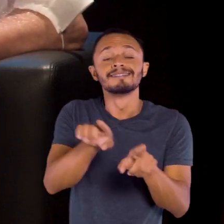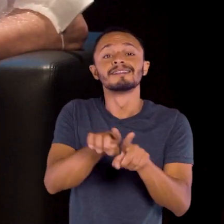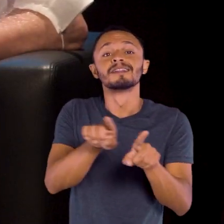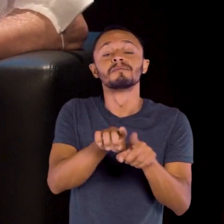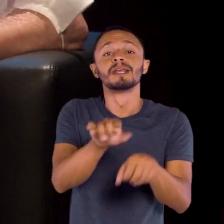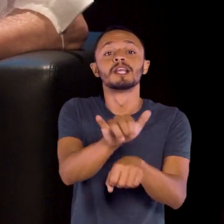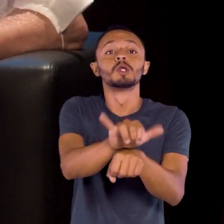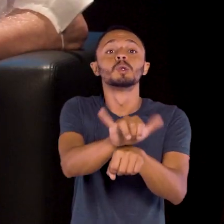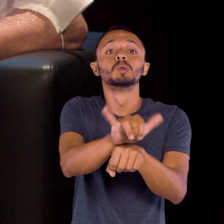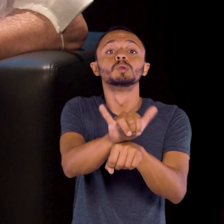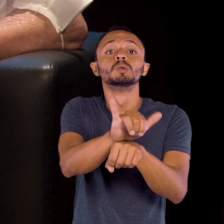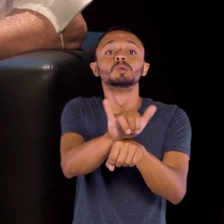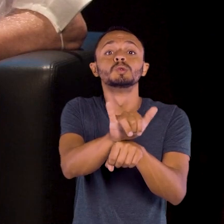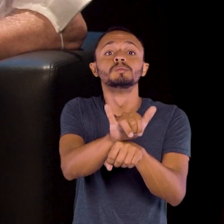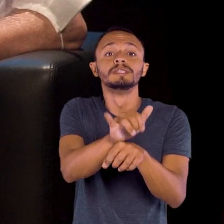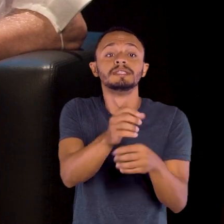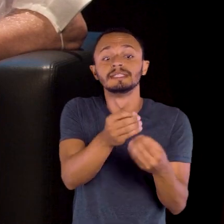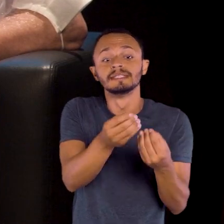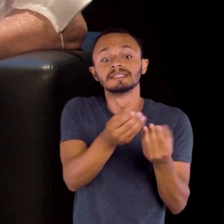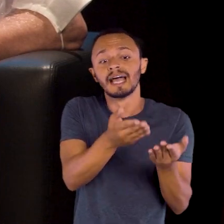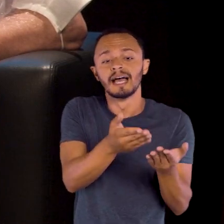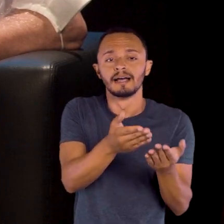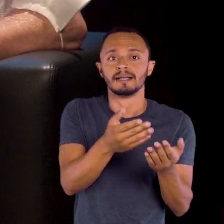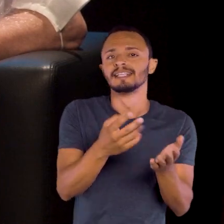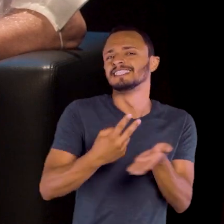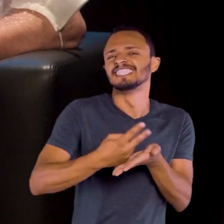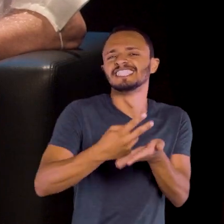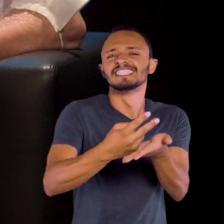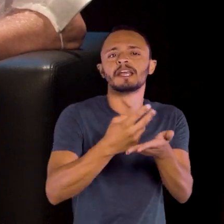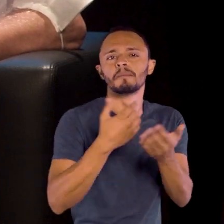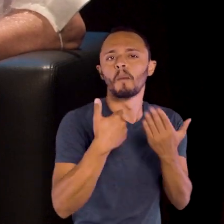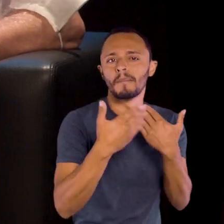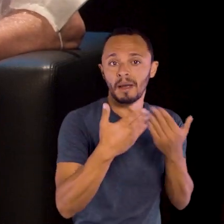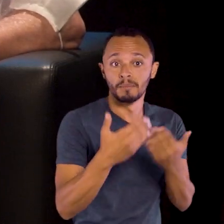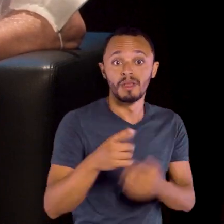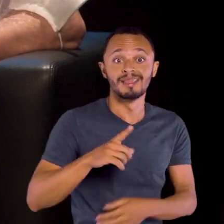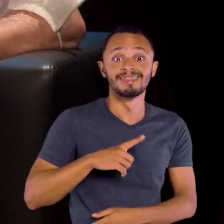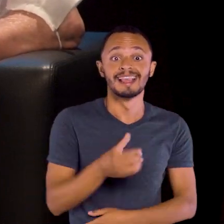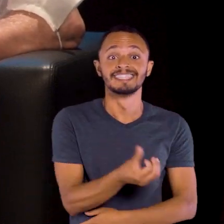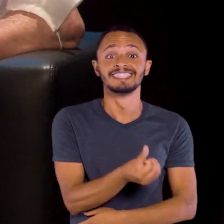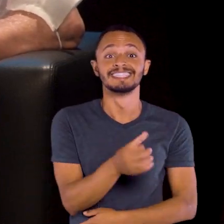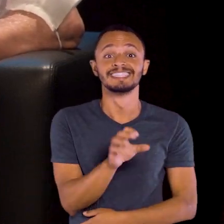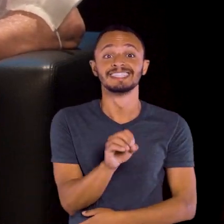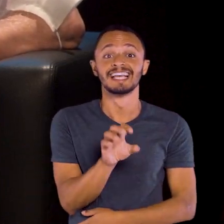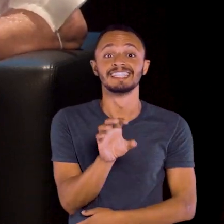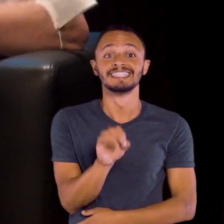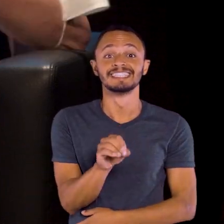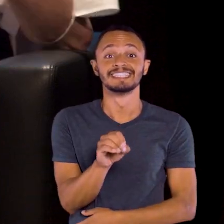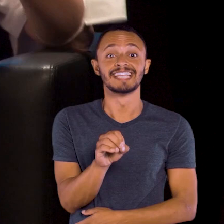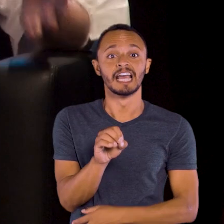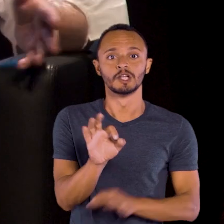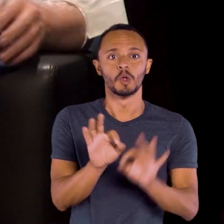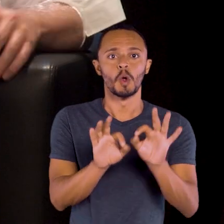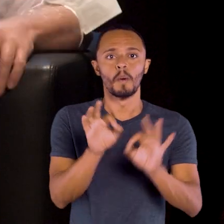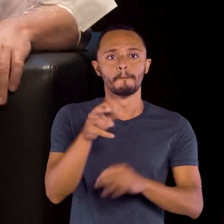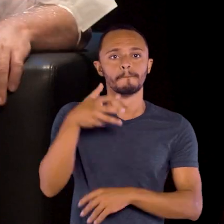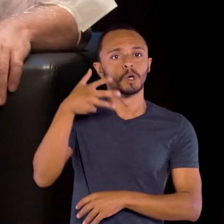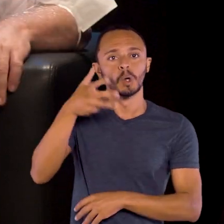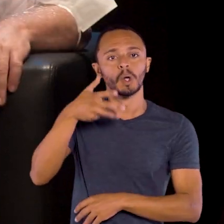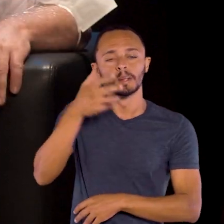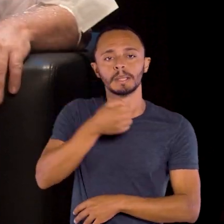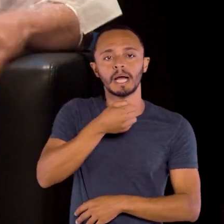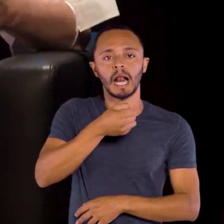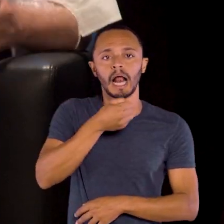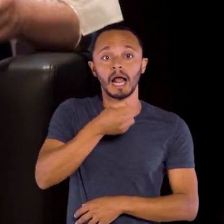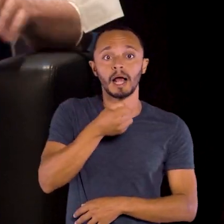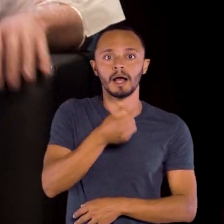YouTube do Sempre um Papo. No YouTube do Sempre um Papo tem mais de 600 programas de TV gravados ao longo desses 20 e tantos